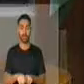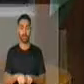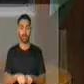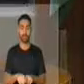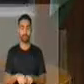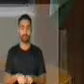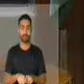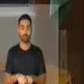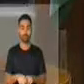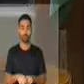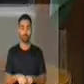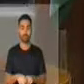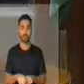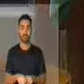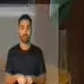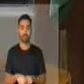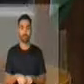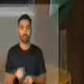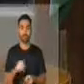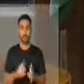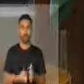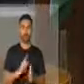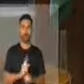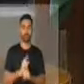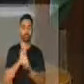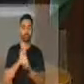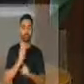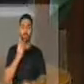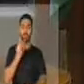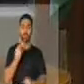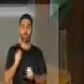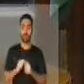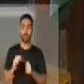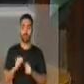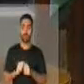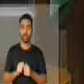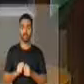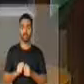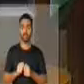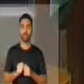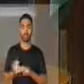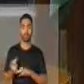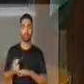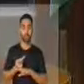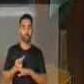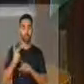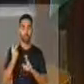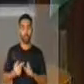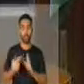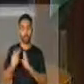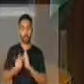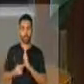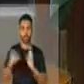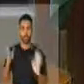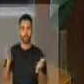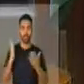diagnóstico precoce, de cada vez mais realizar a busca ativa conforme o projeto que nós